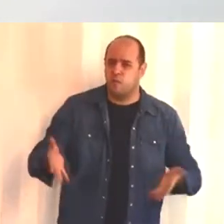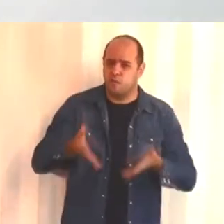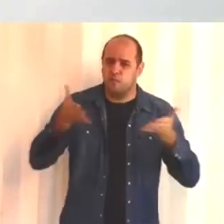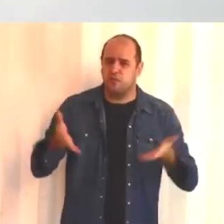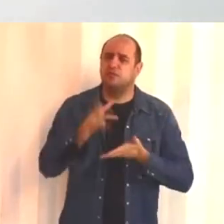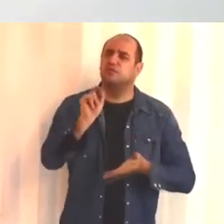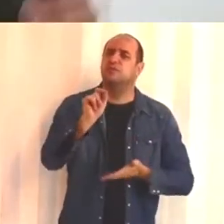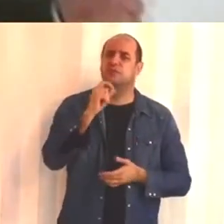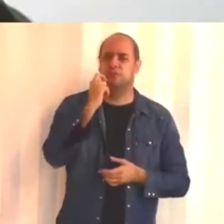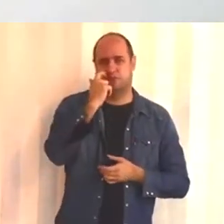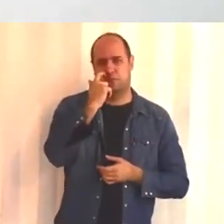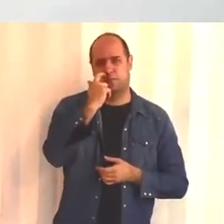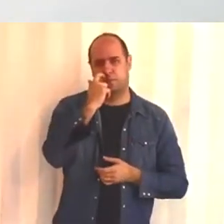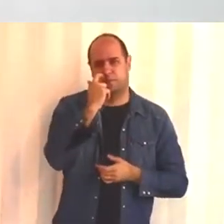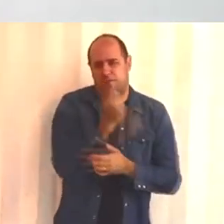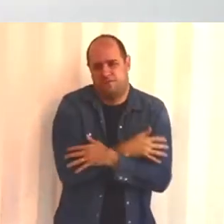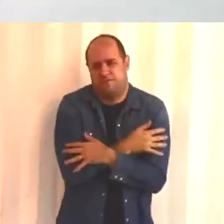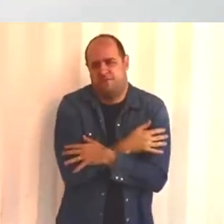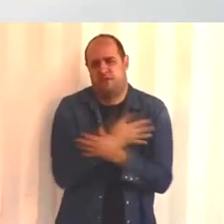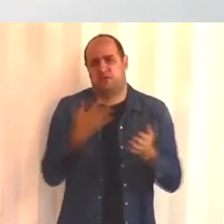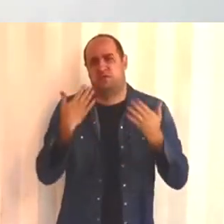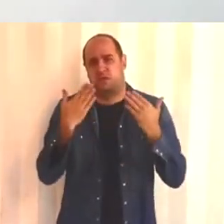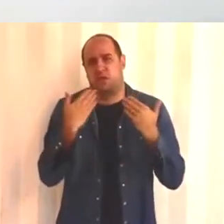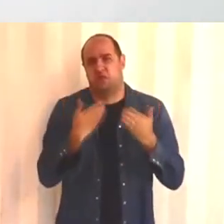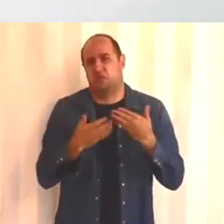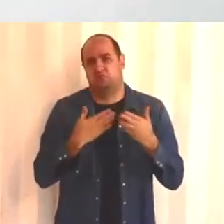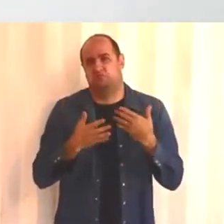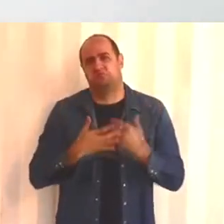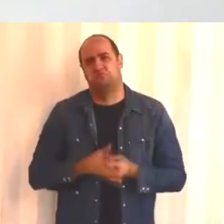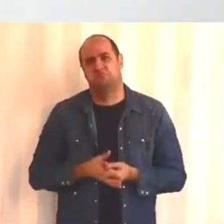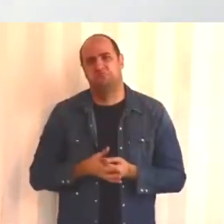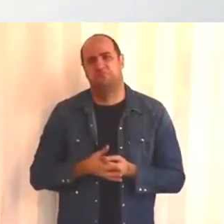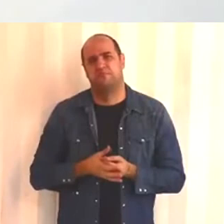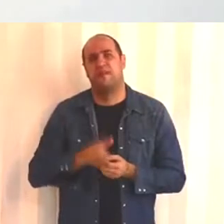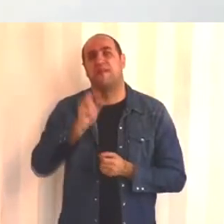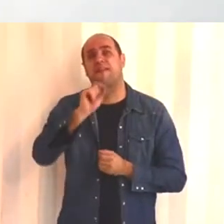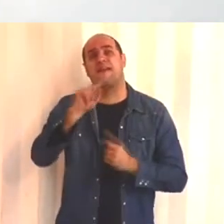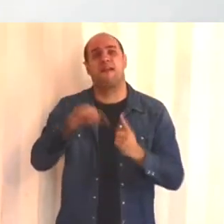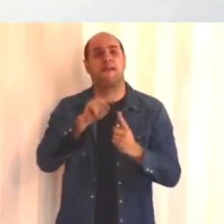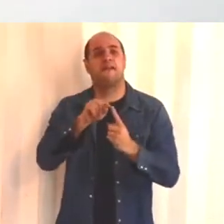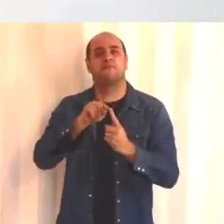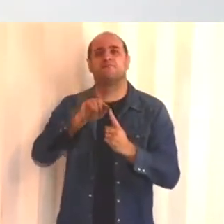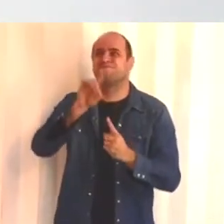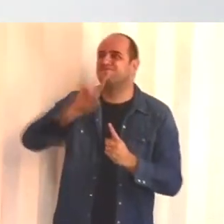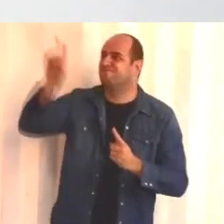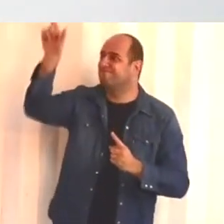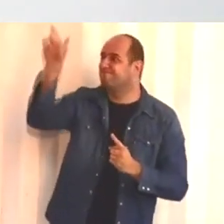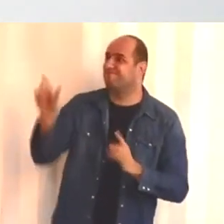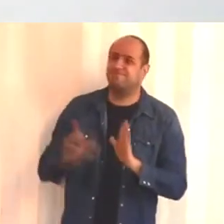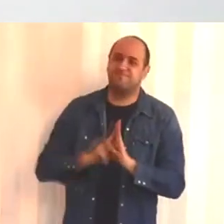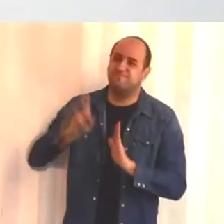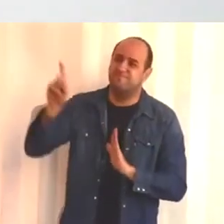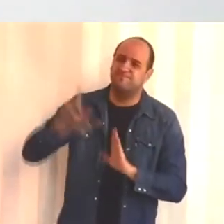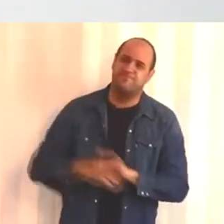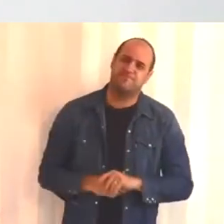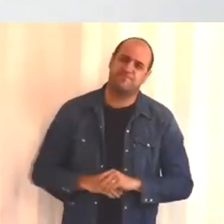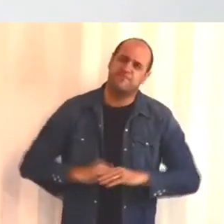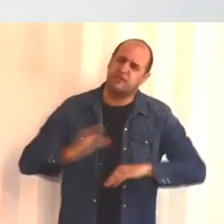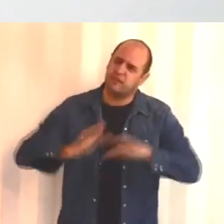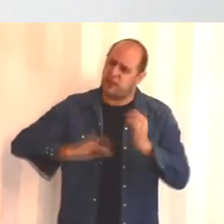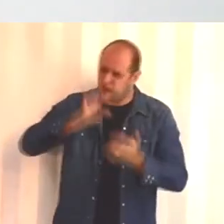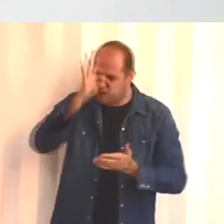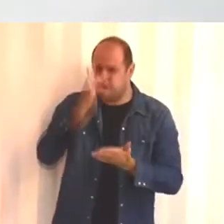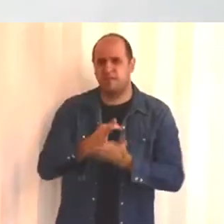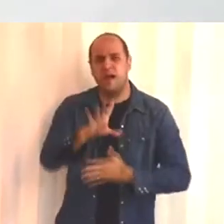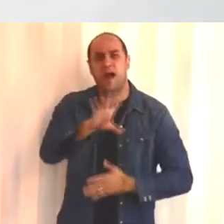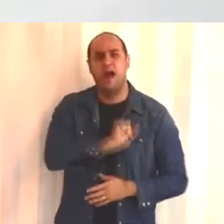da cama? Seja frio, seja calor. É Ele, o autor e consumador da nossa fé. Ele te